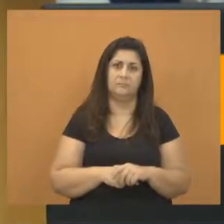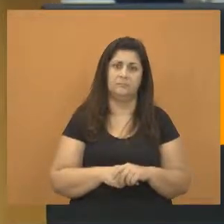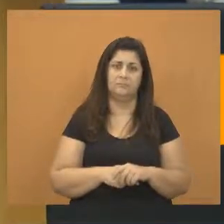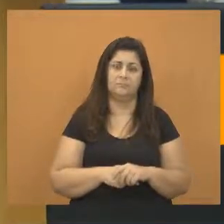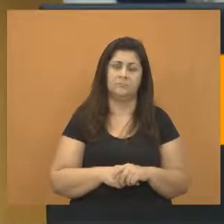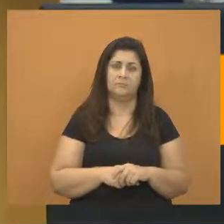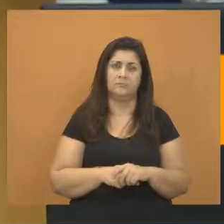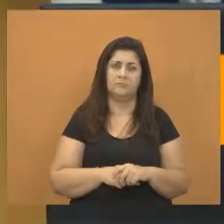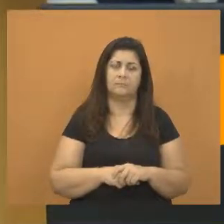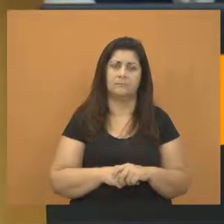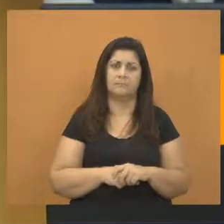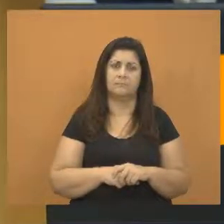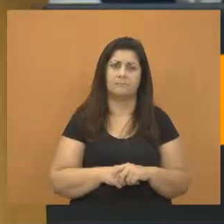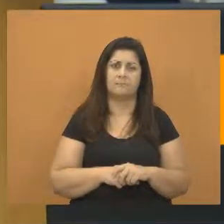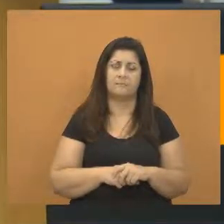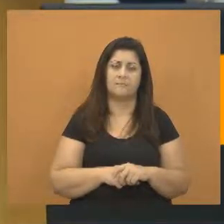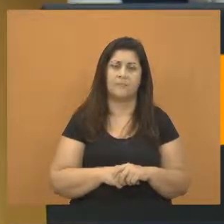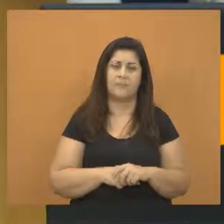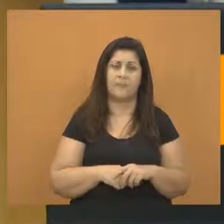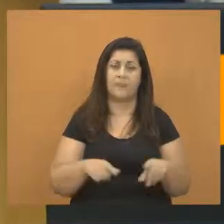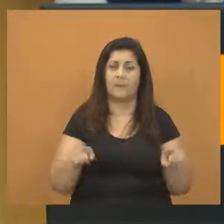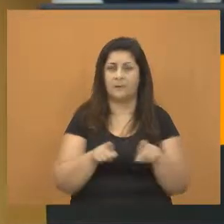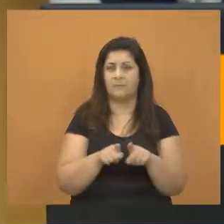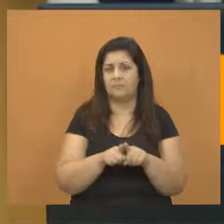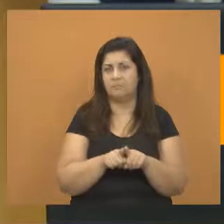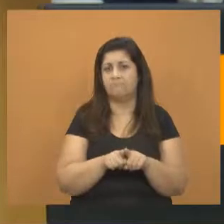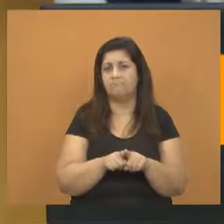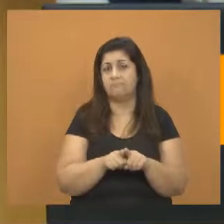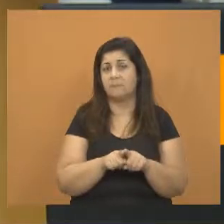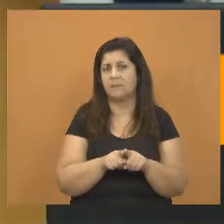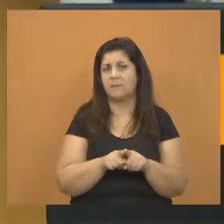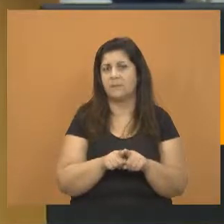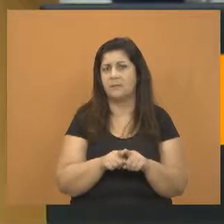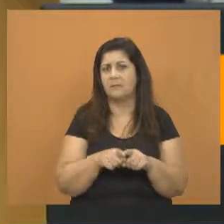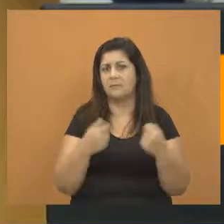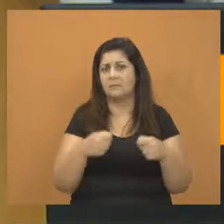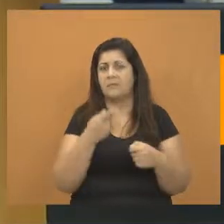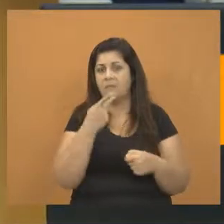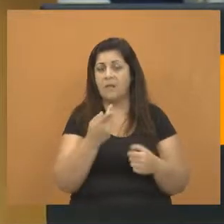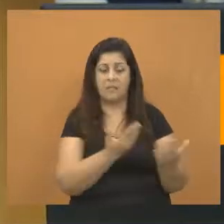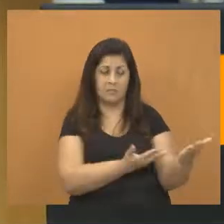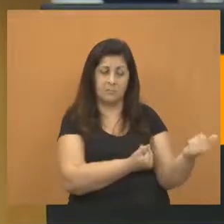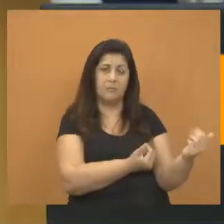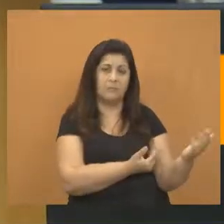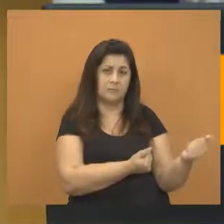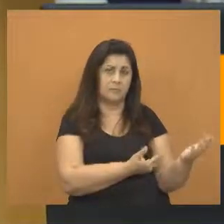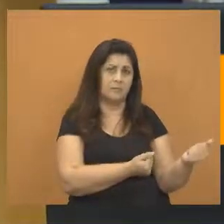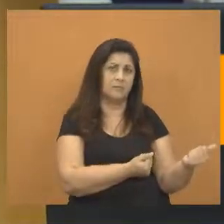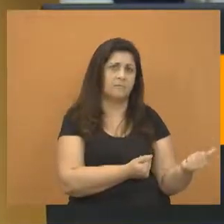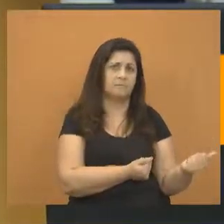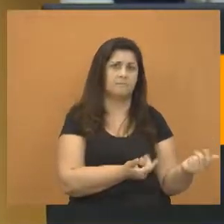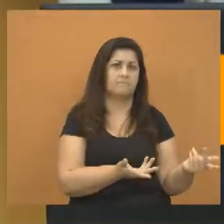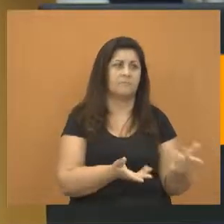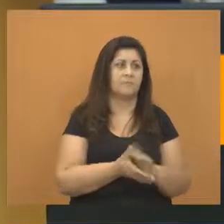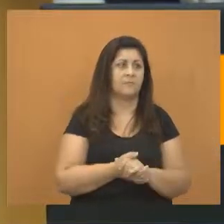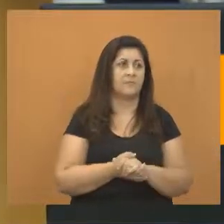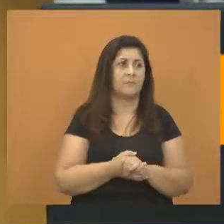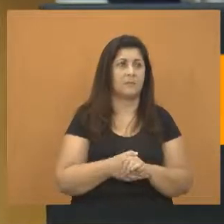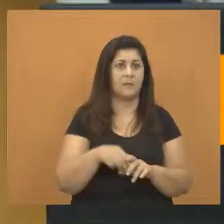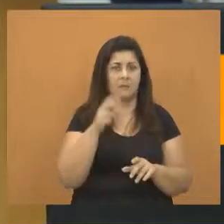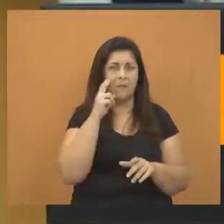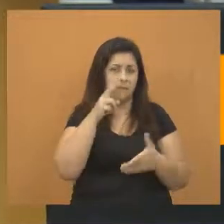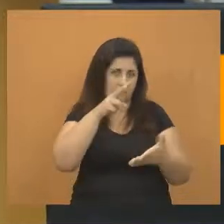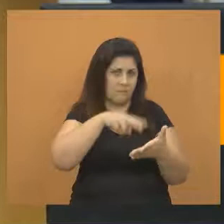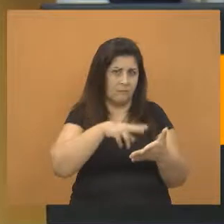E também eu não posso deixar de falar da nossa juventude. Eu vou dar uma olhada